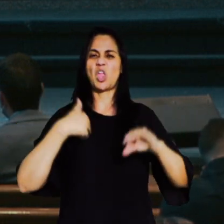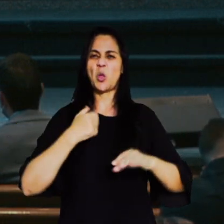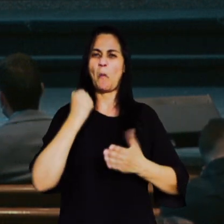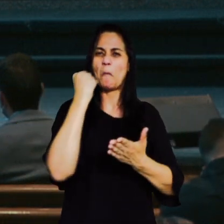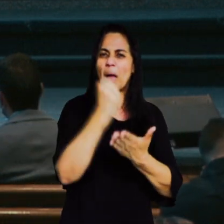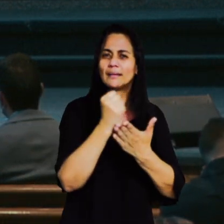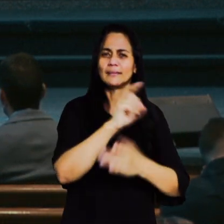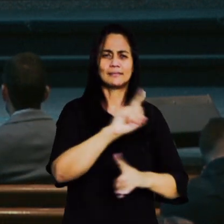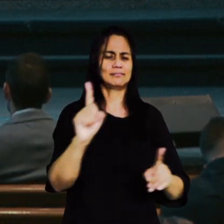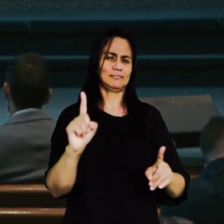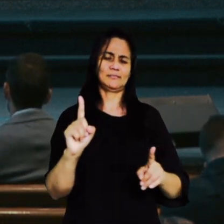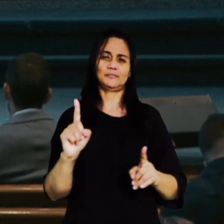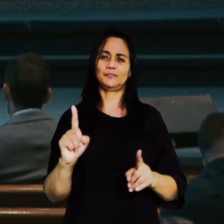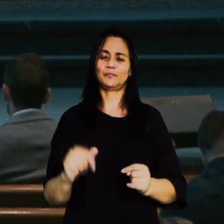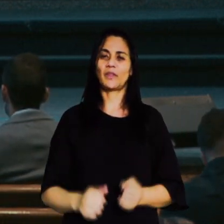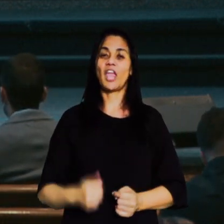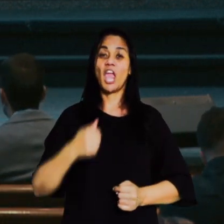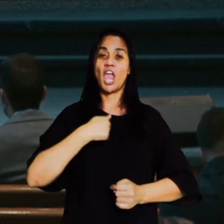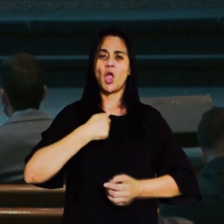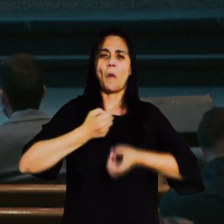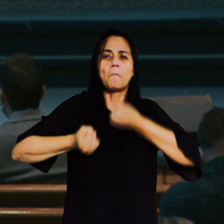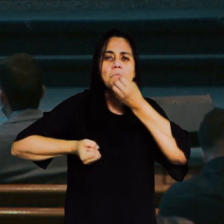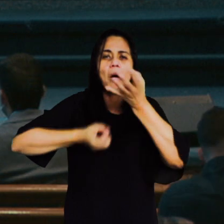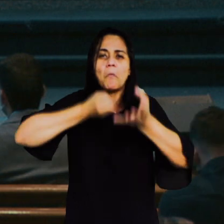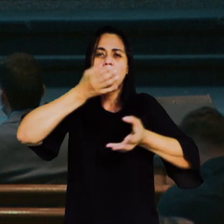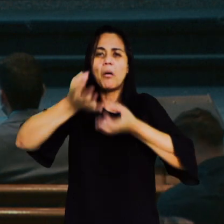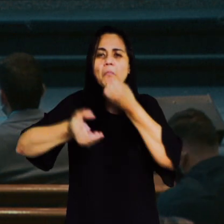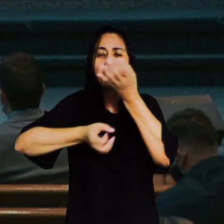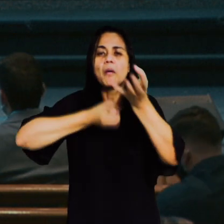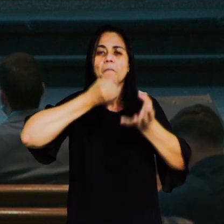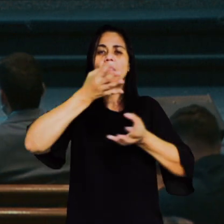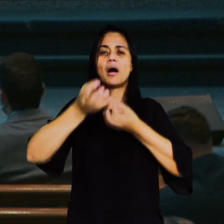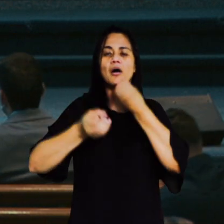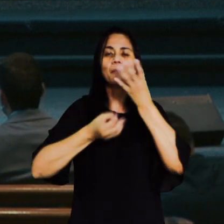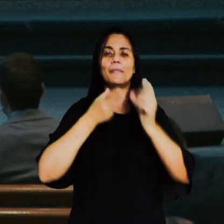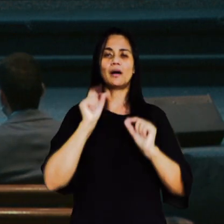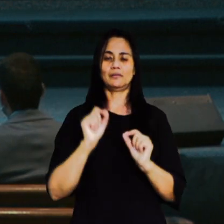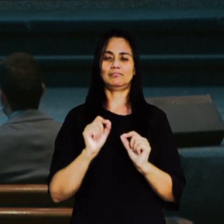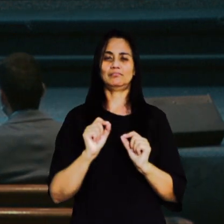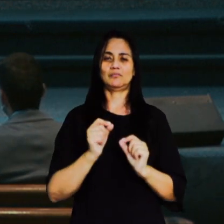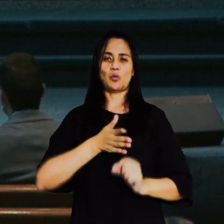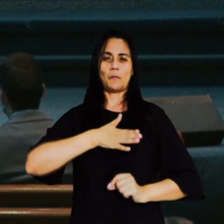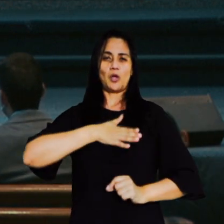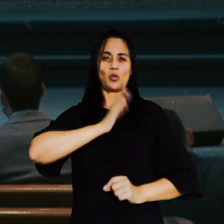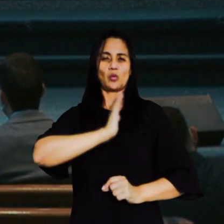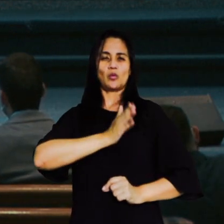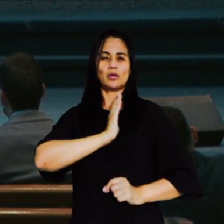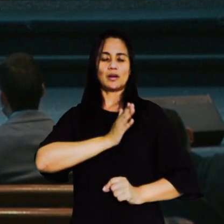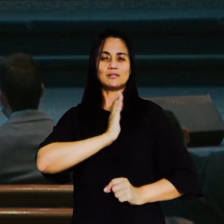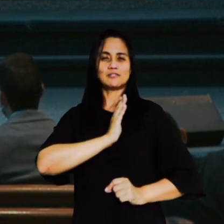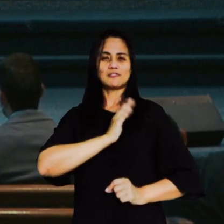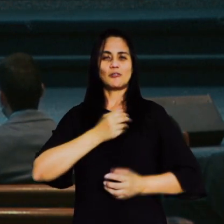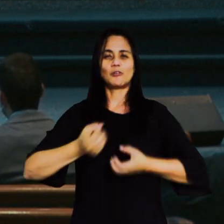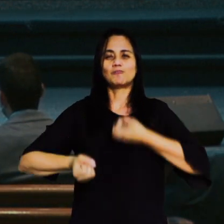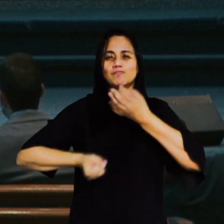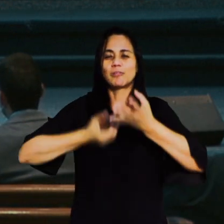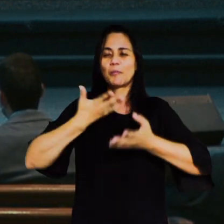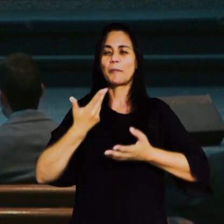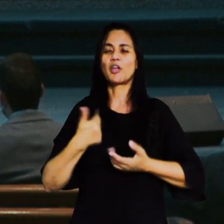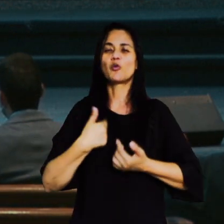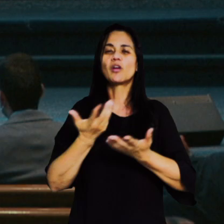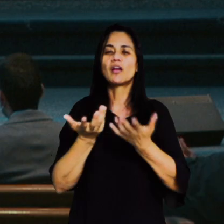Aquilo que sai da tua boca para com o próximo, revela qual que é o desejo do teu coração para a vida do próximo.